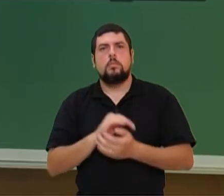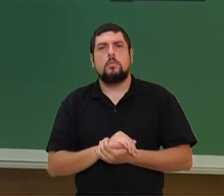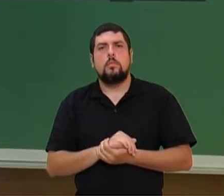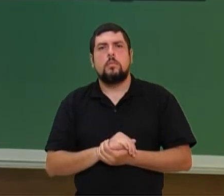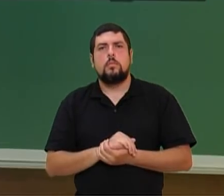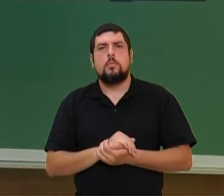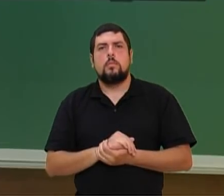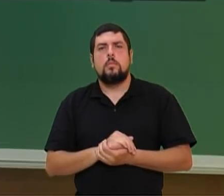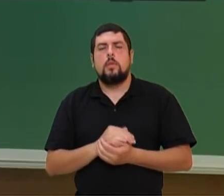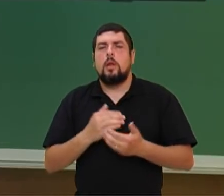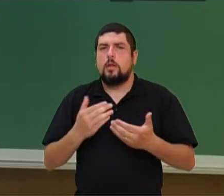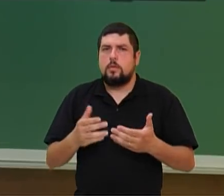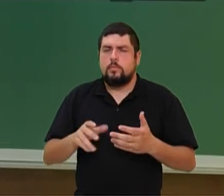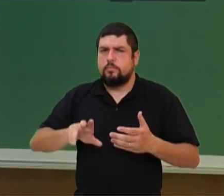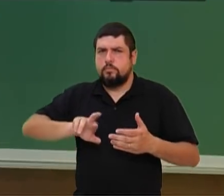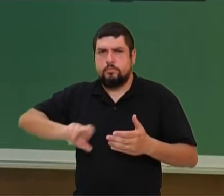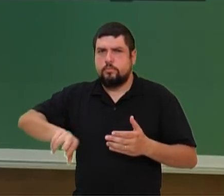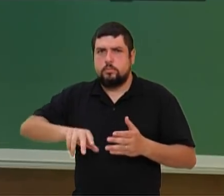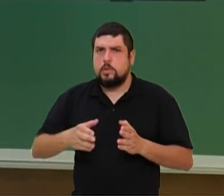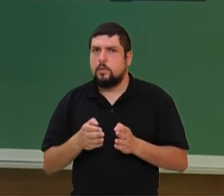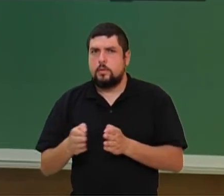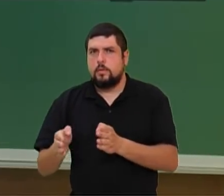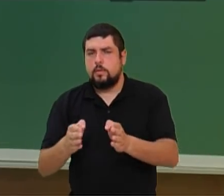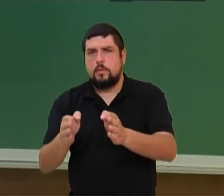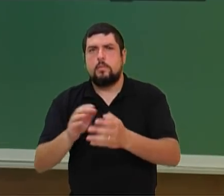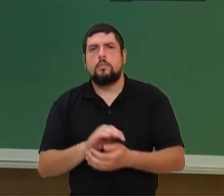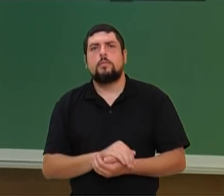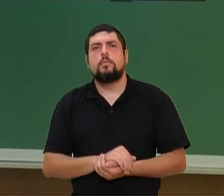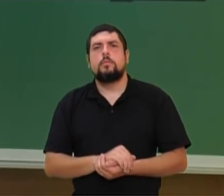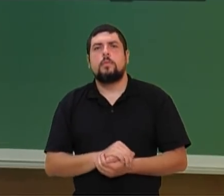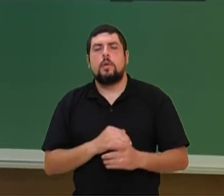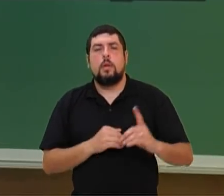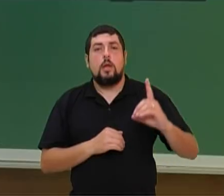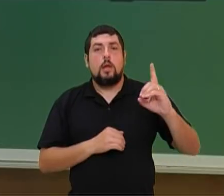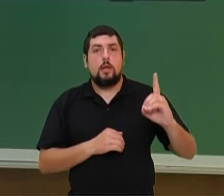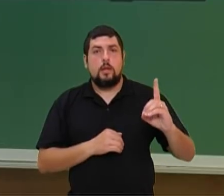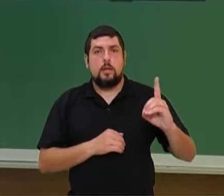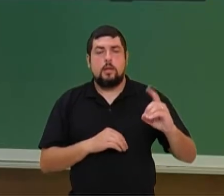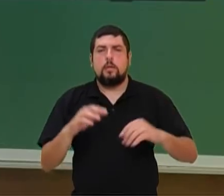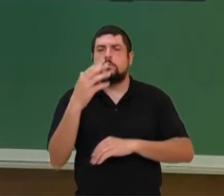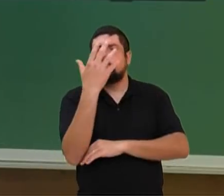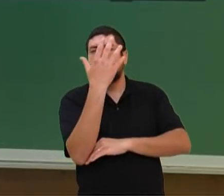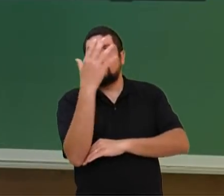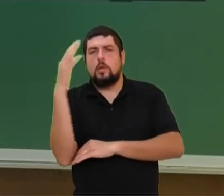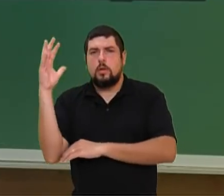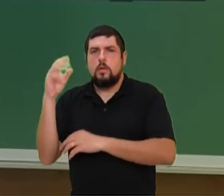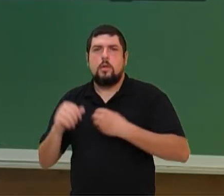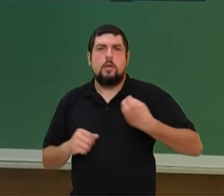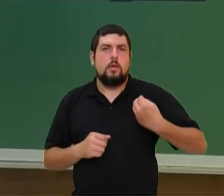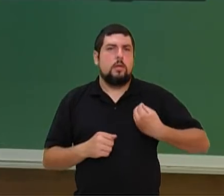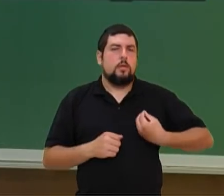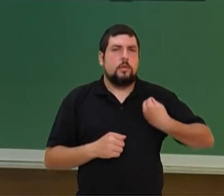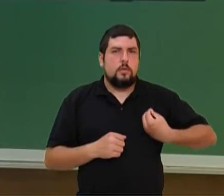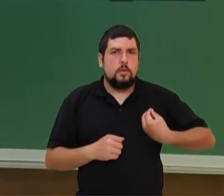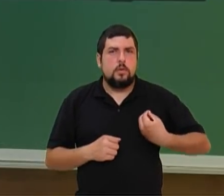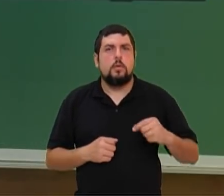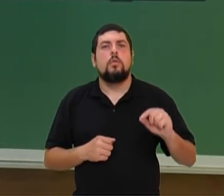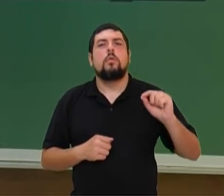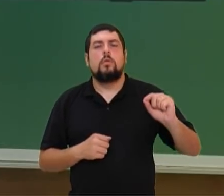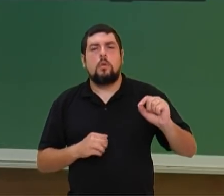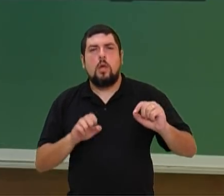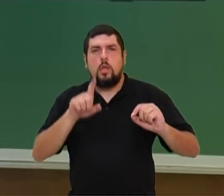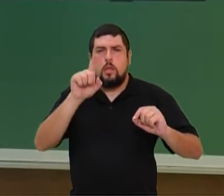à ideia de caminho aqui a ser seguido. E a letra D, natureza e vida, né? Natureza e vida faz parte de todas as religiões